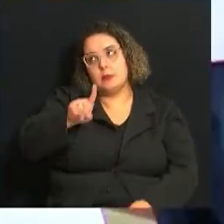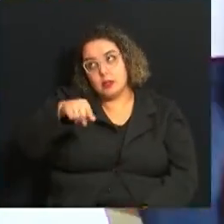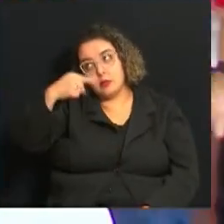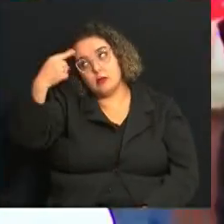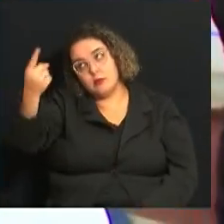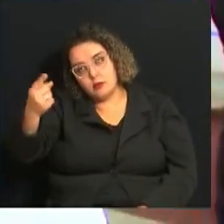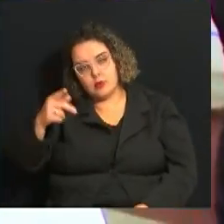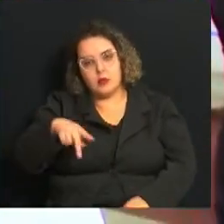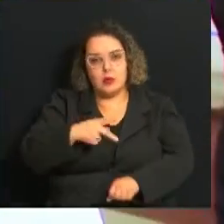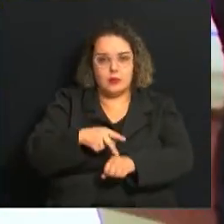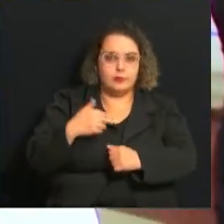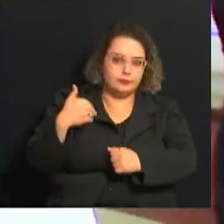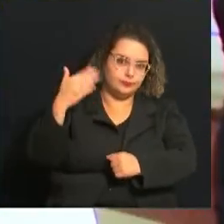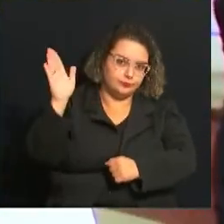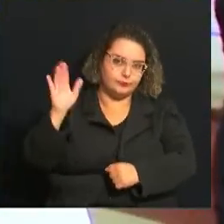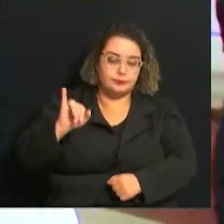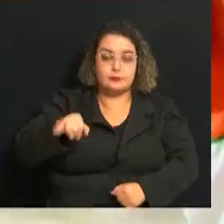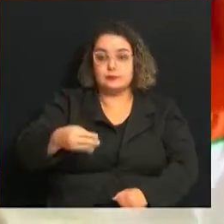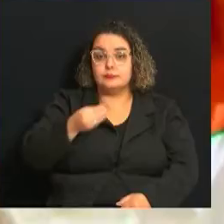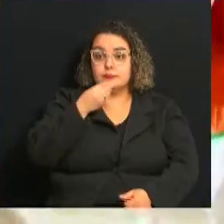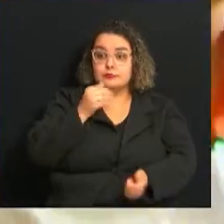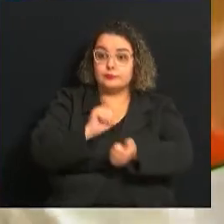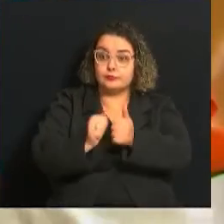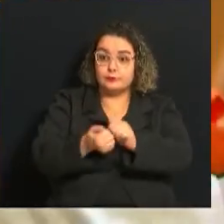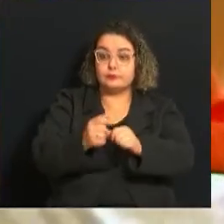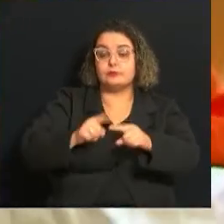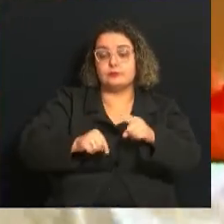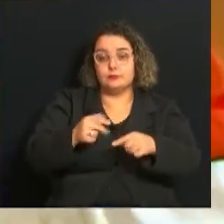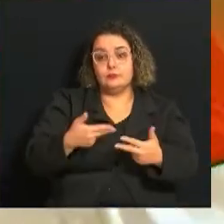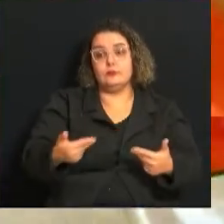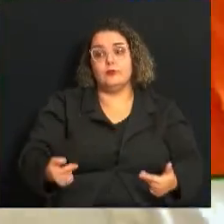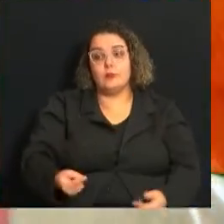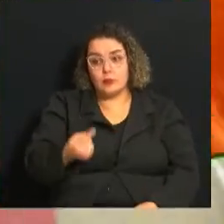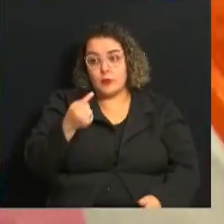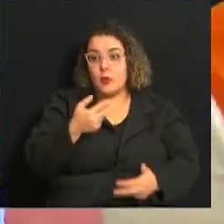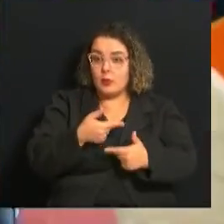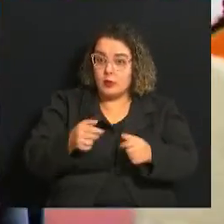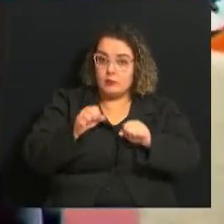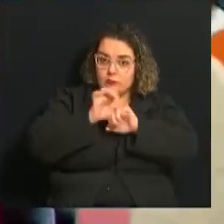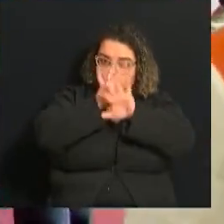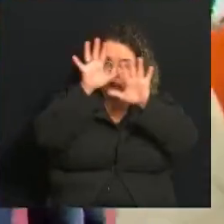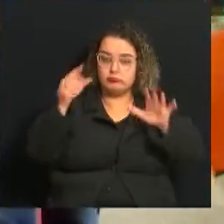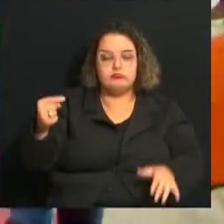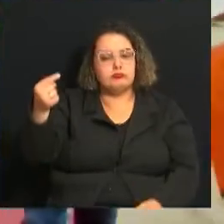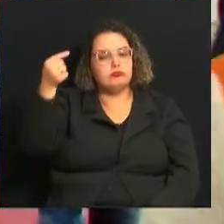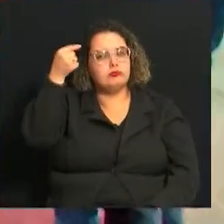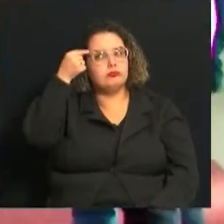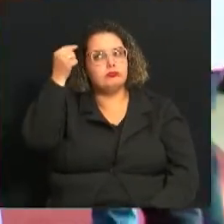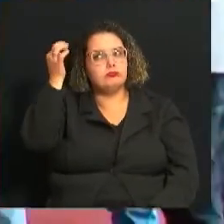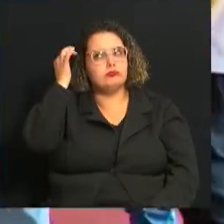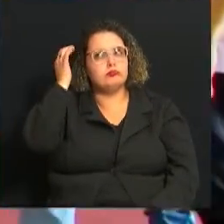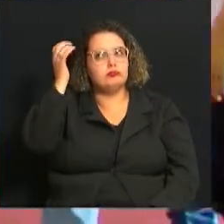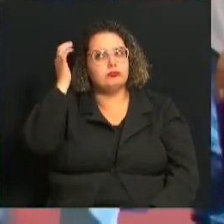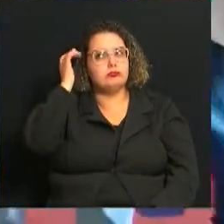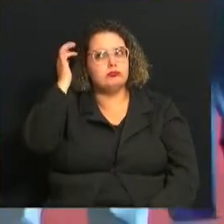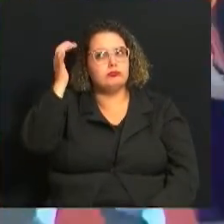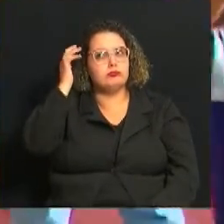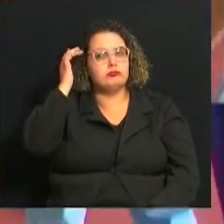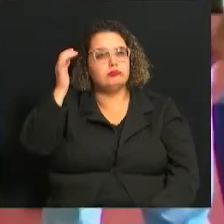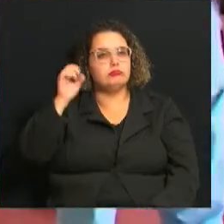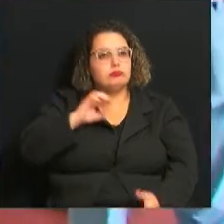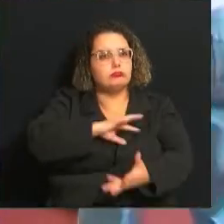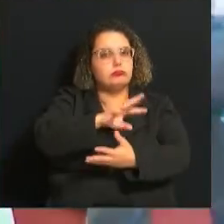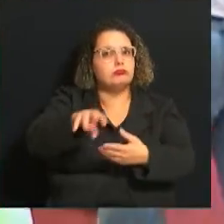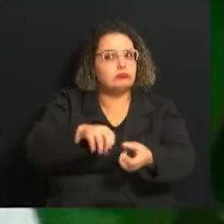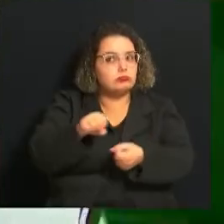esse reaproveitamento desses materiais. Uma coisa fica clara: pensar de forma sustentável já é um caminho